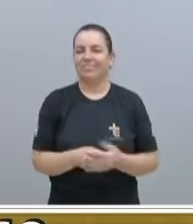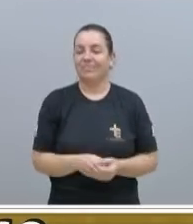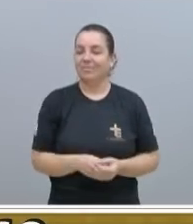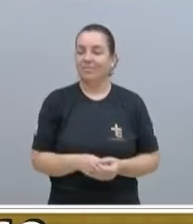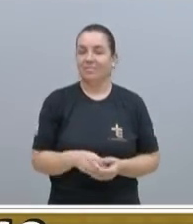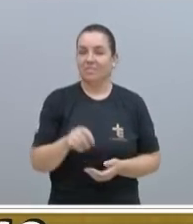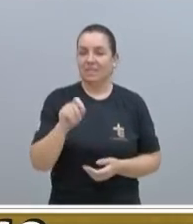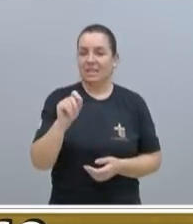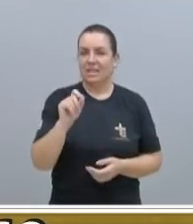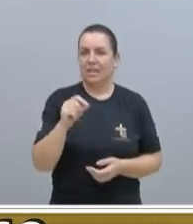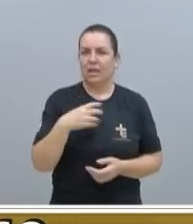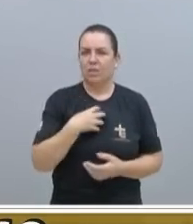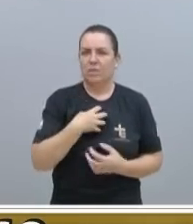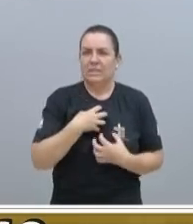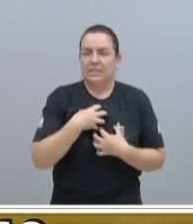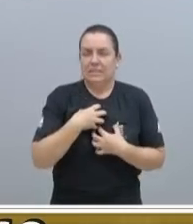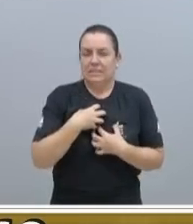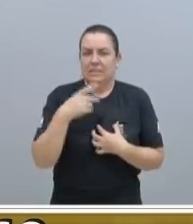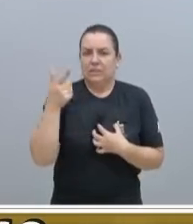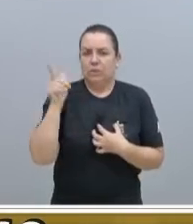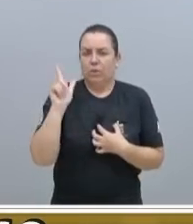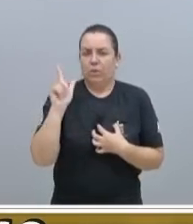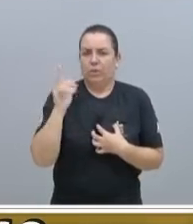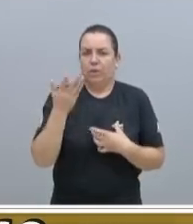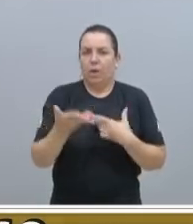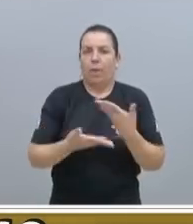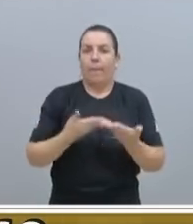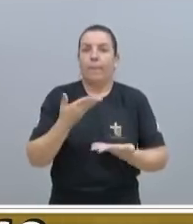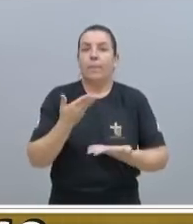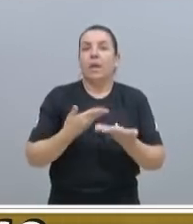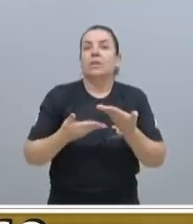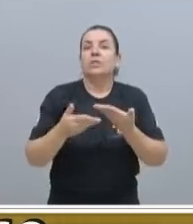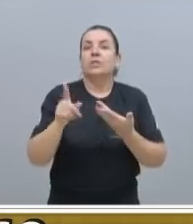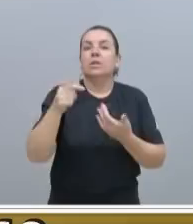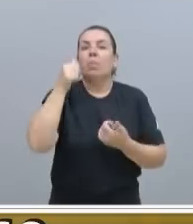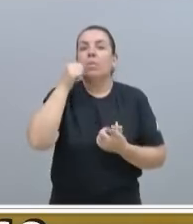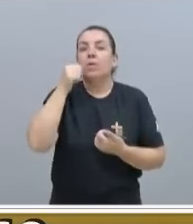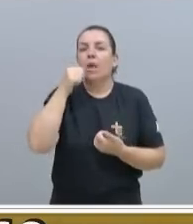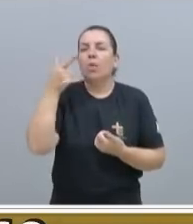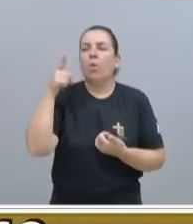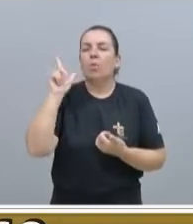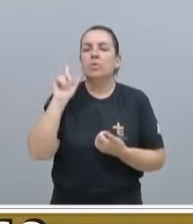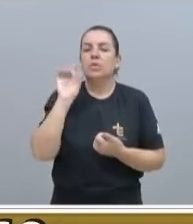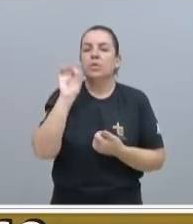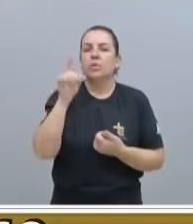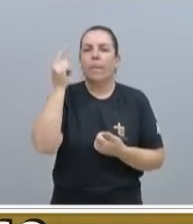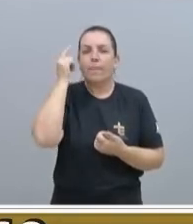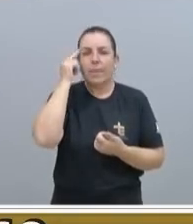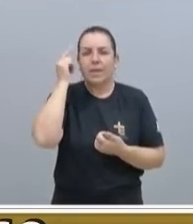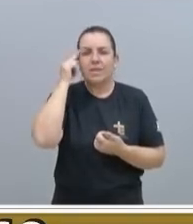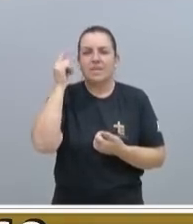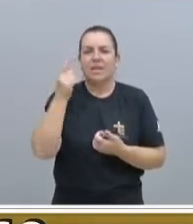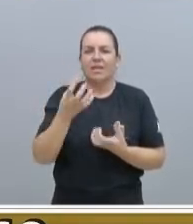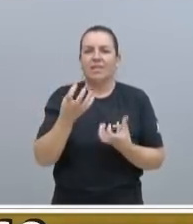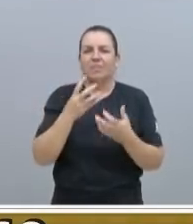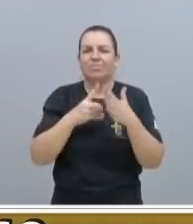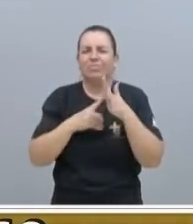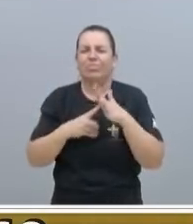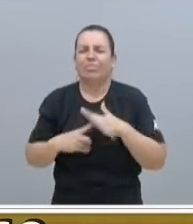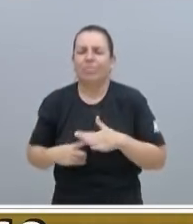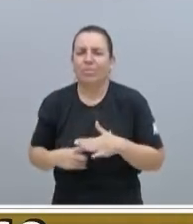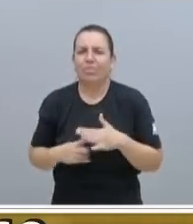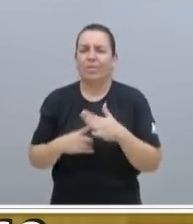ficou chocado ontem com a partilha daquela mulher que só pensa em suicídio reza para o filho ir